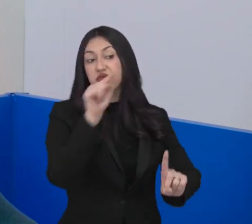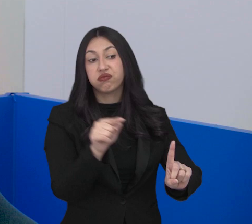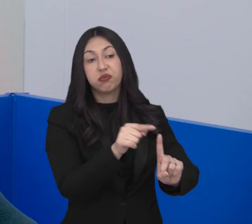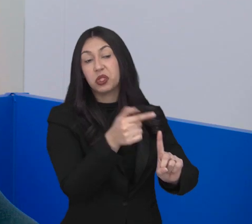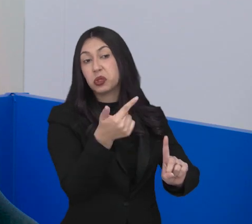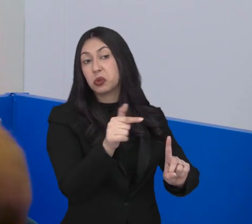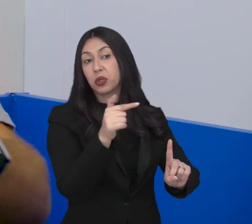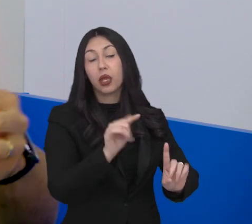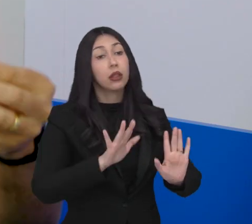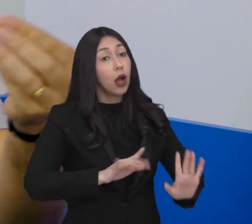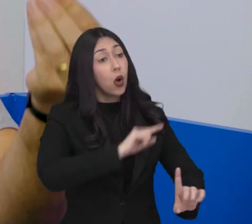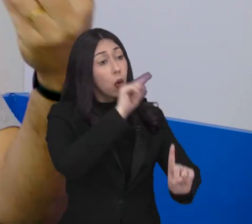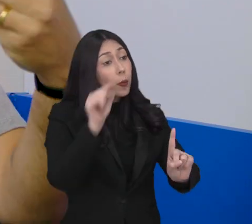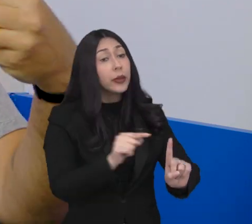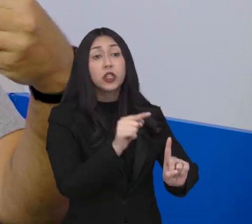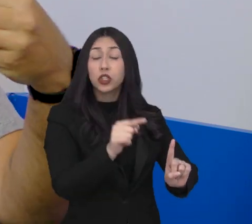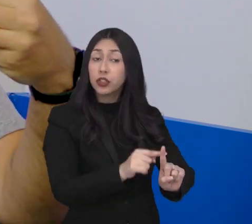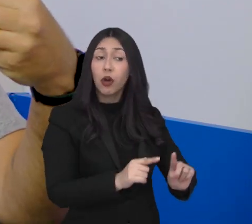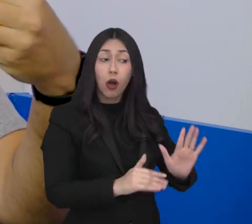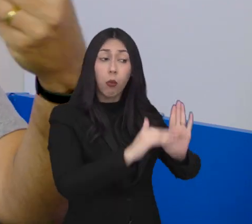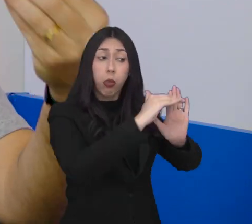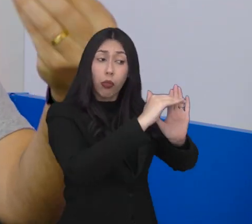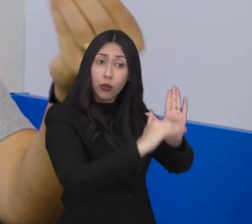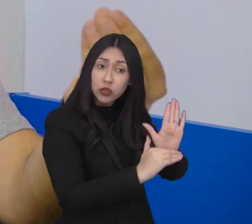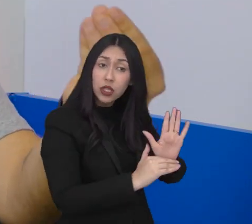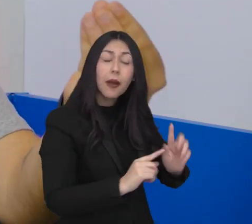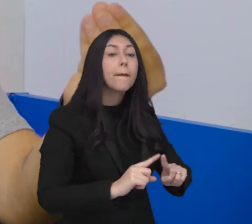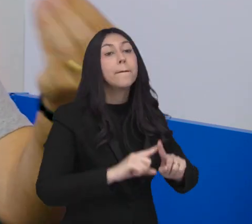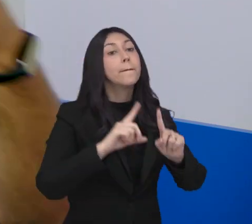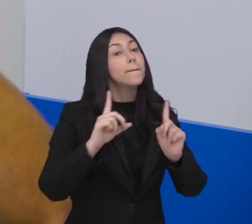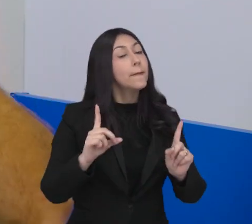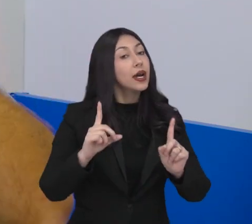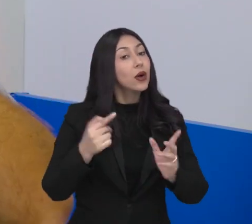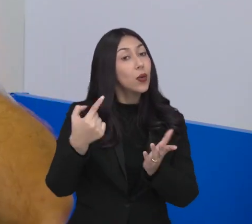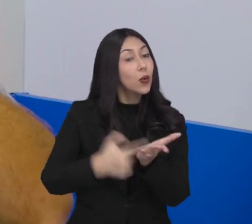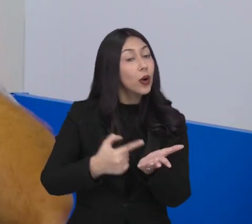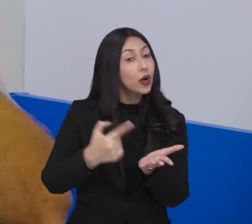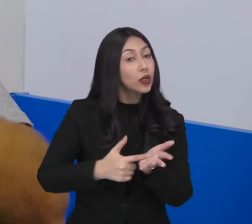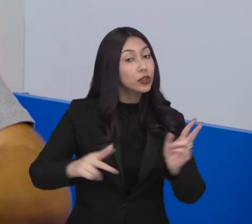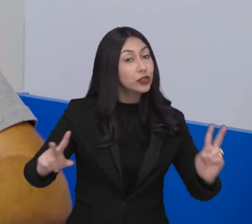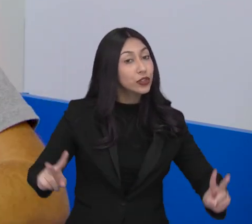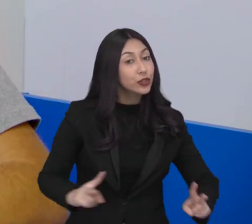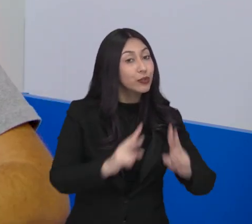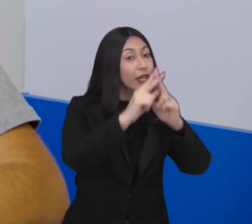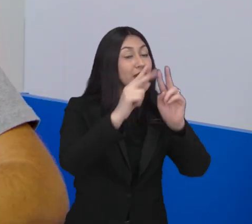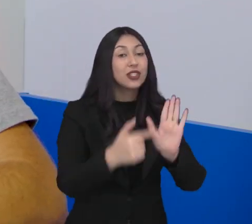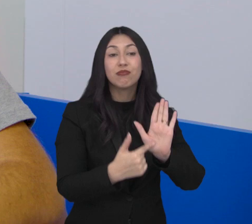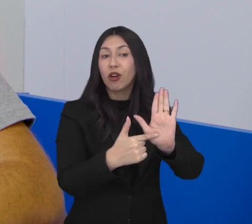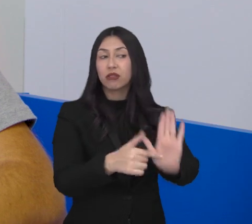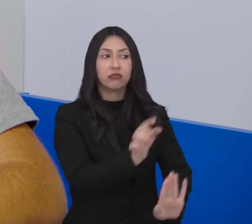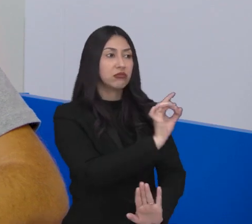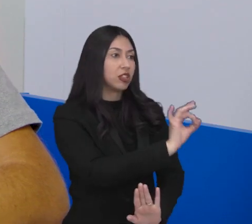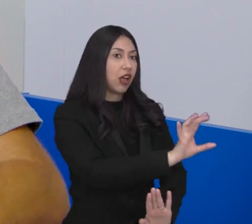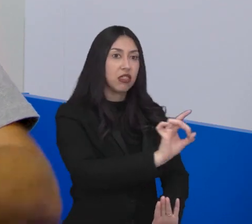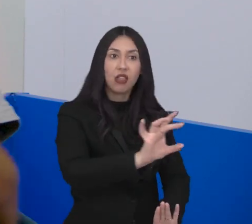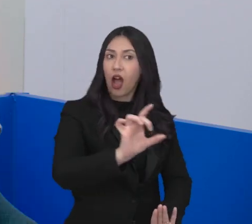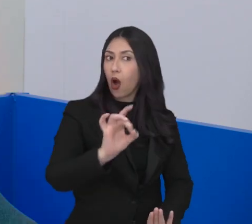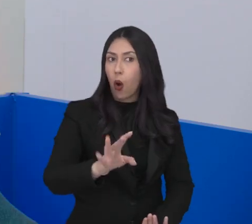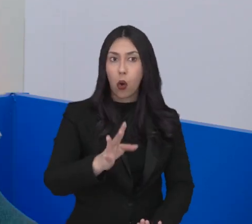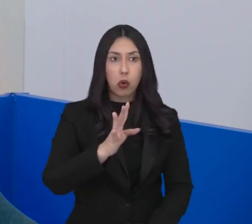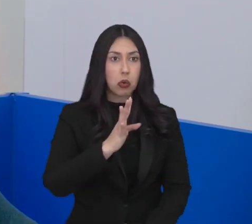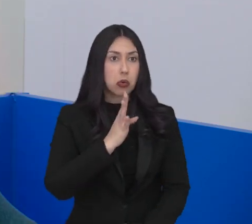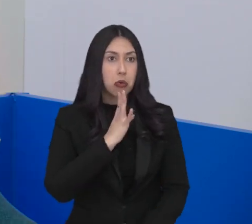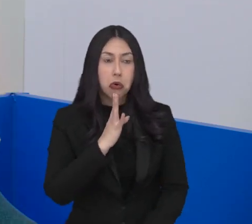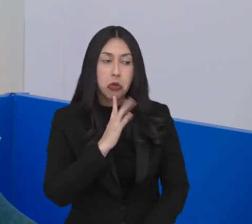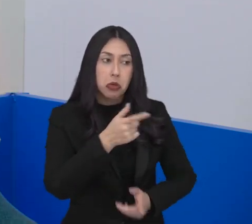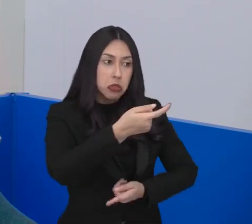é redução. Agora, o próprio Acordo de Paris deixa uma margem nacional para a gente poder entender como funciona a nossa economia